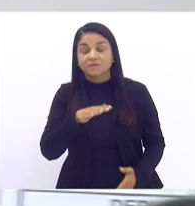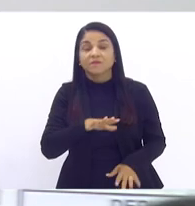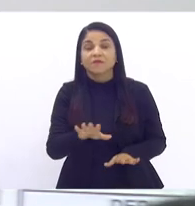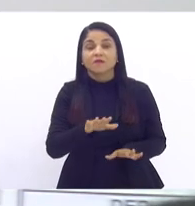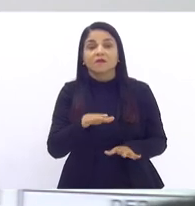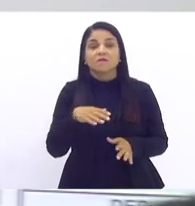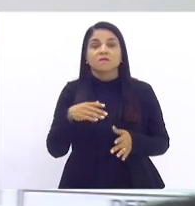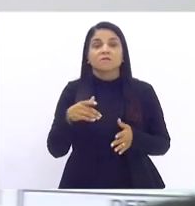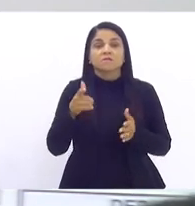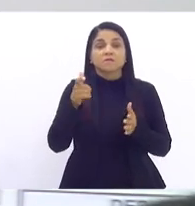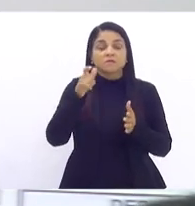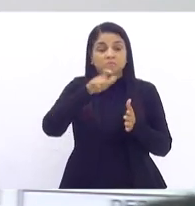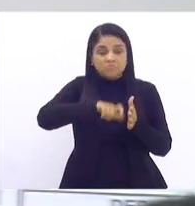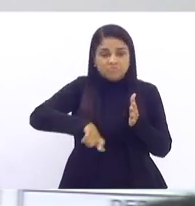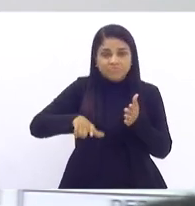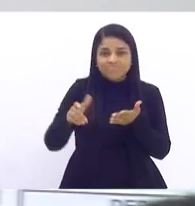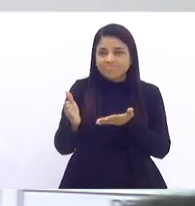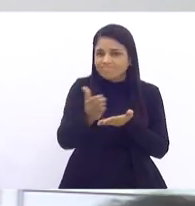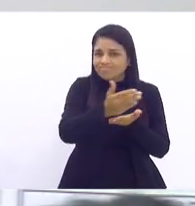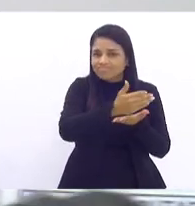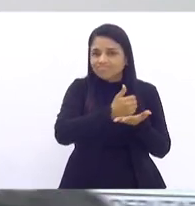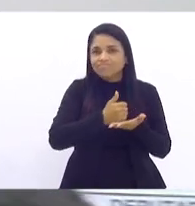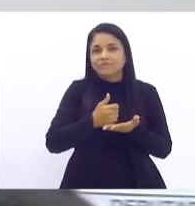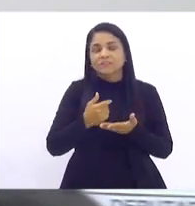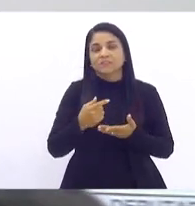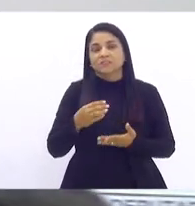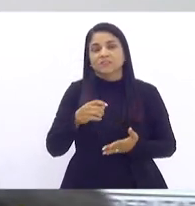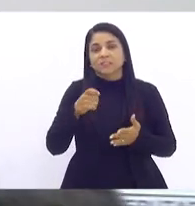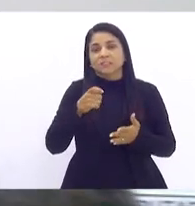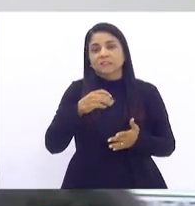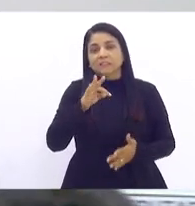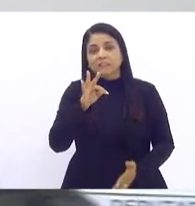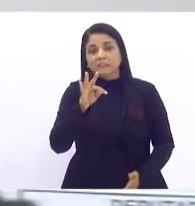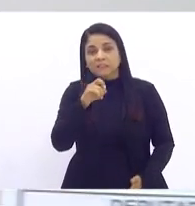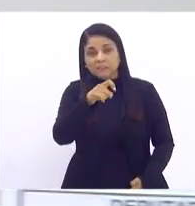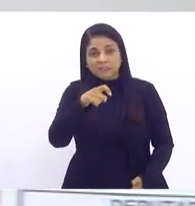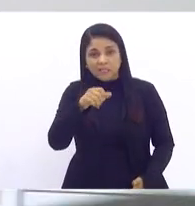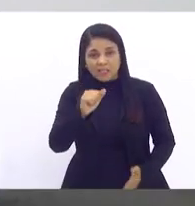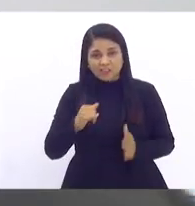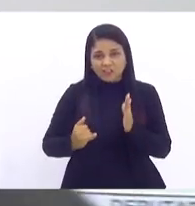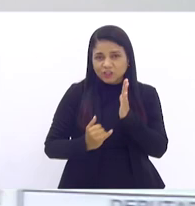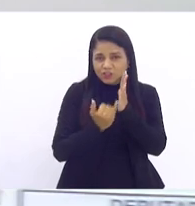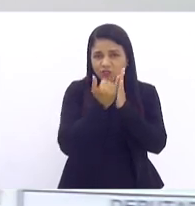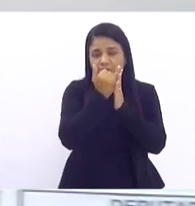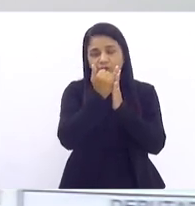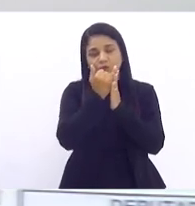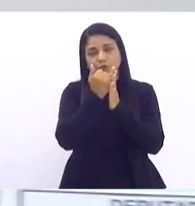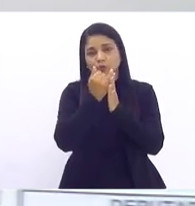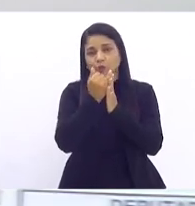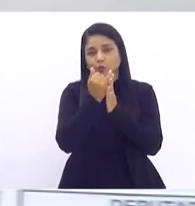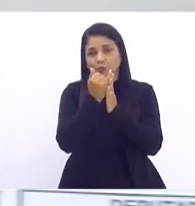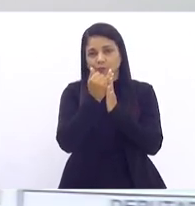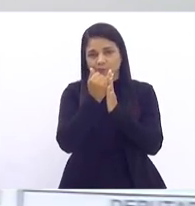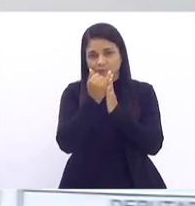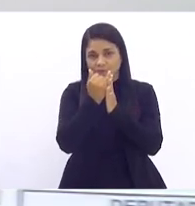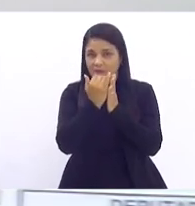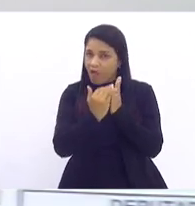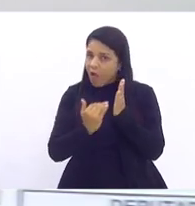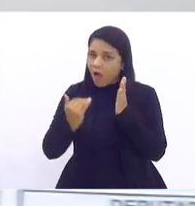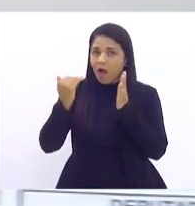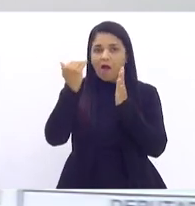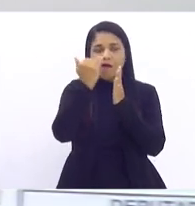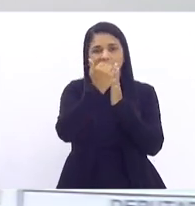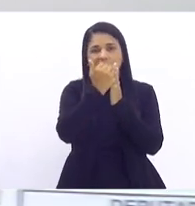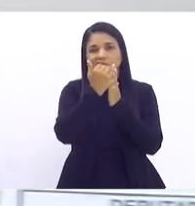Carga Tributária mais pesadas do mundo e é verdade nós temos uma carga tributária alta e punindo